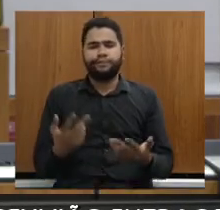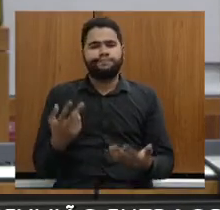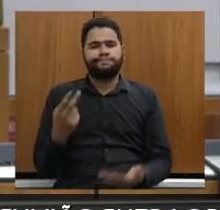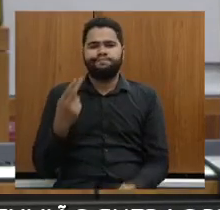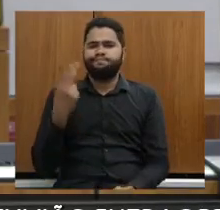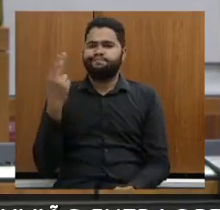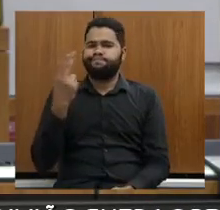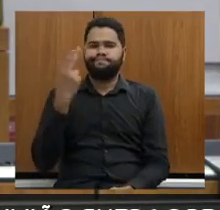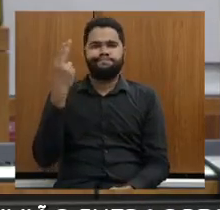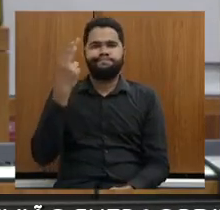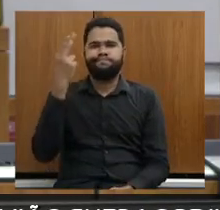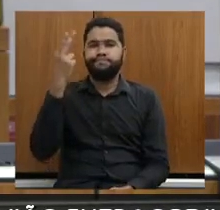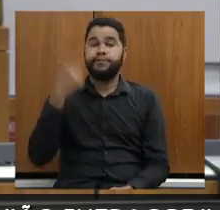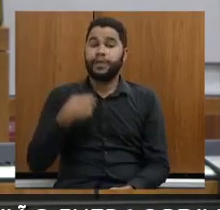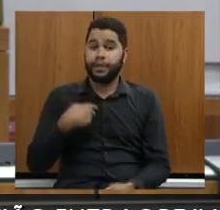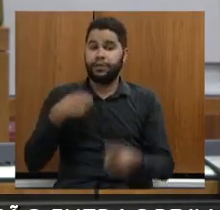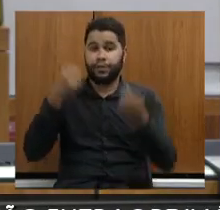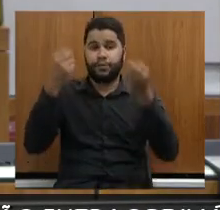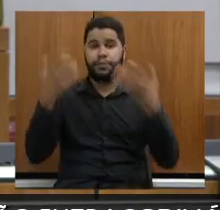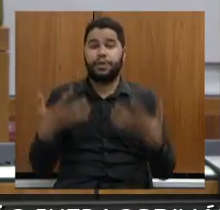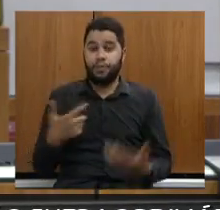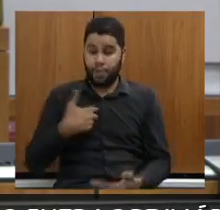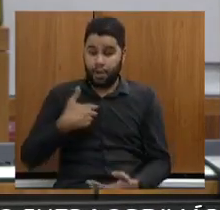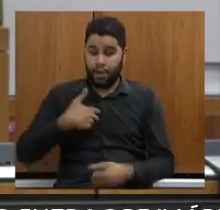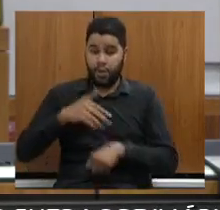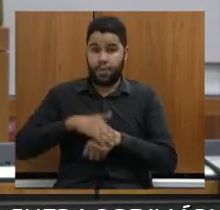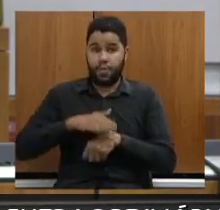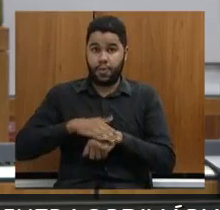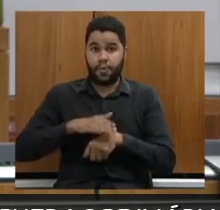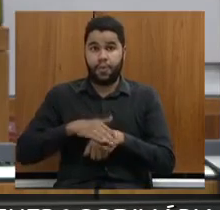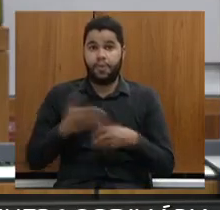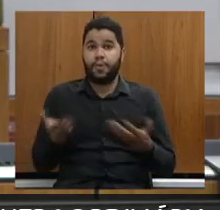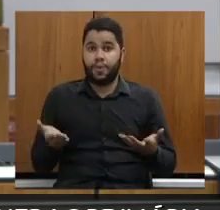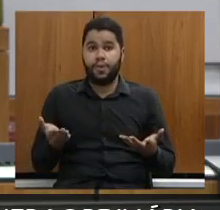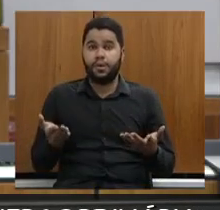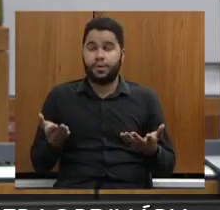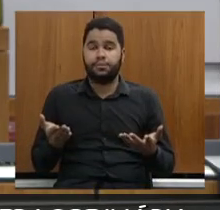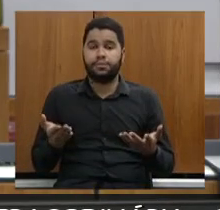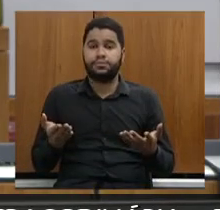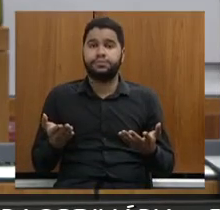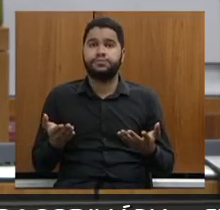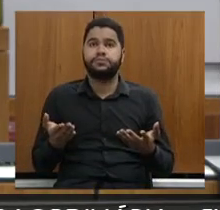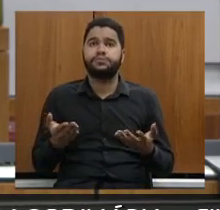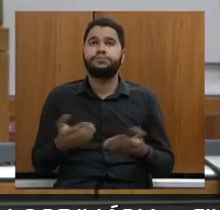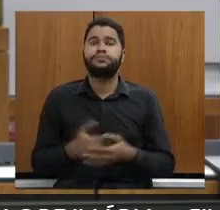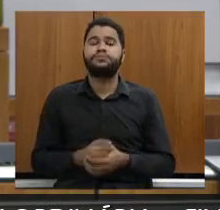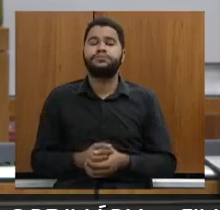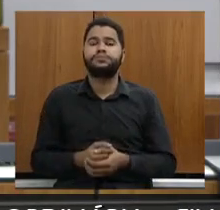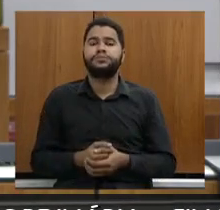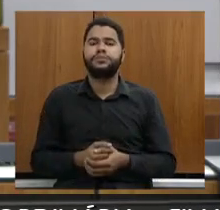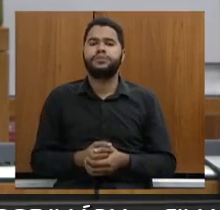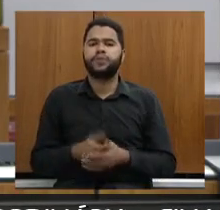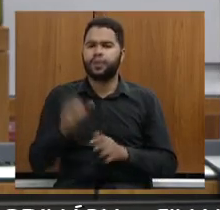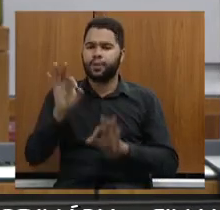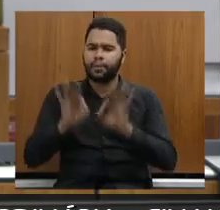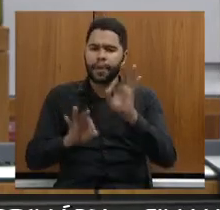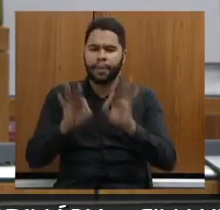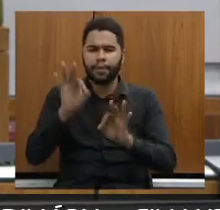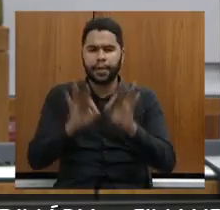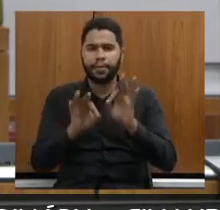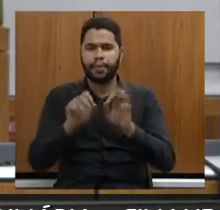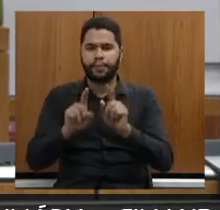a pessoa eu falo que eu mesmo é time fizemos o